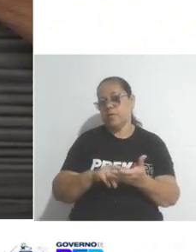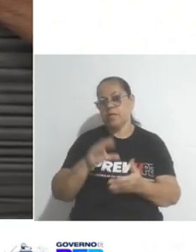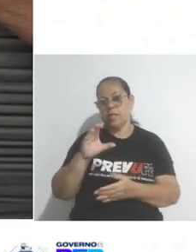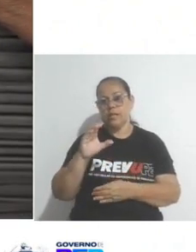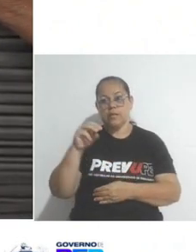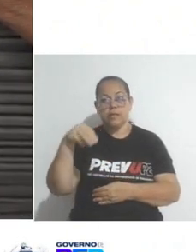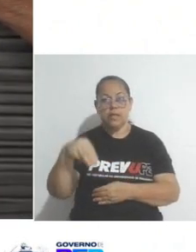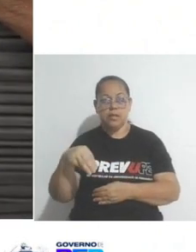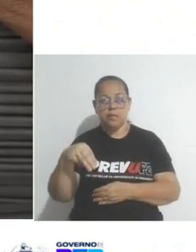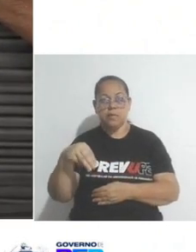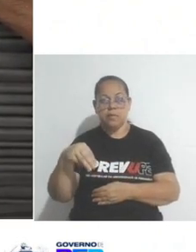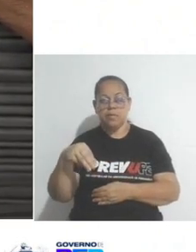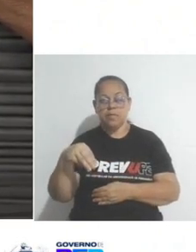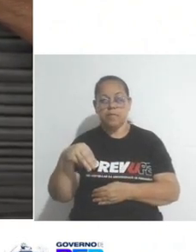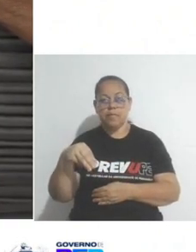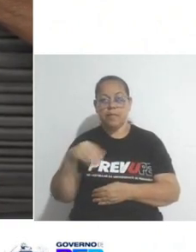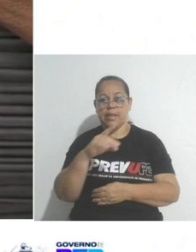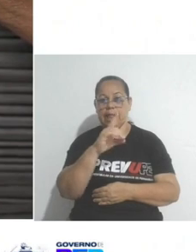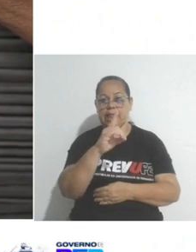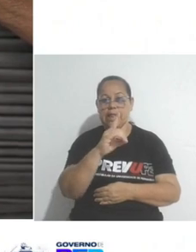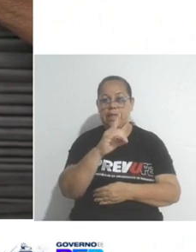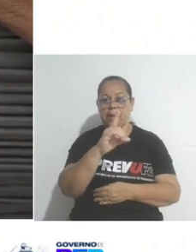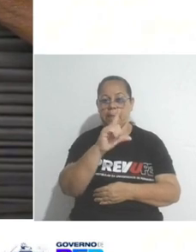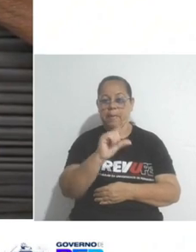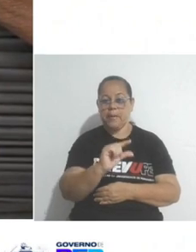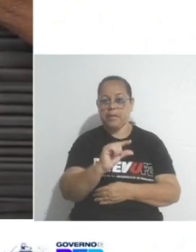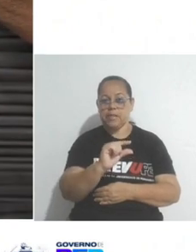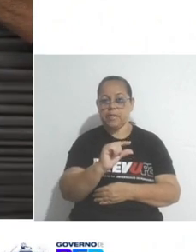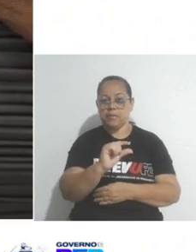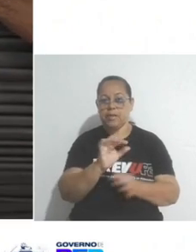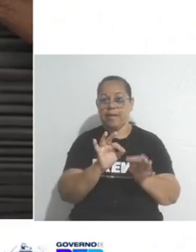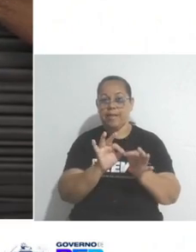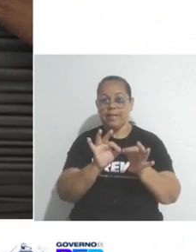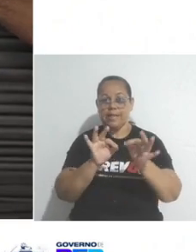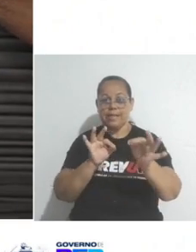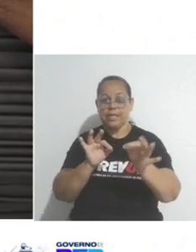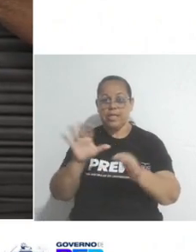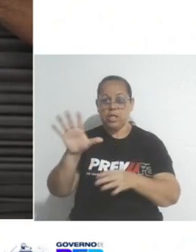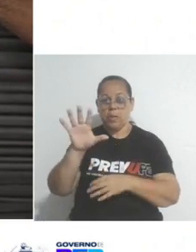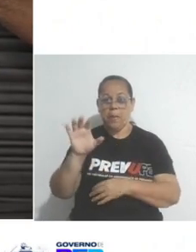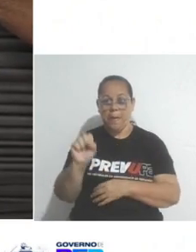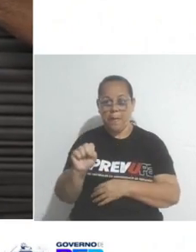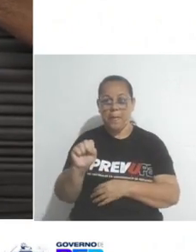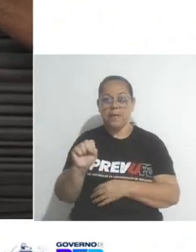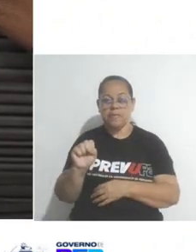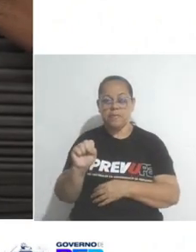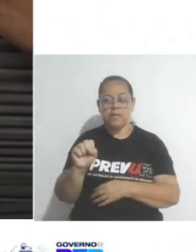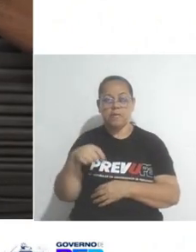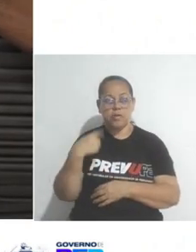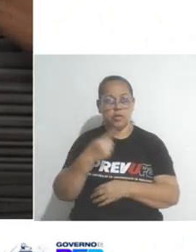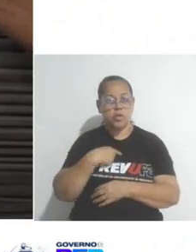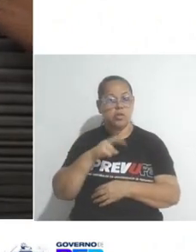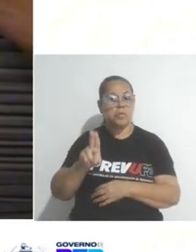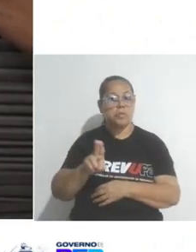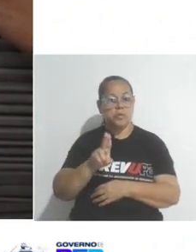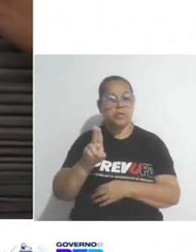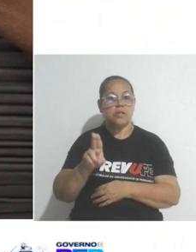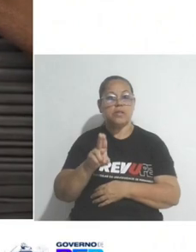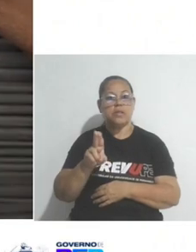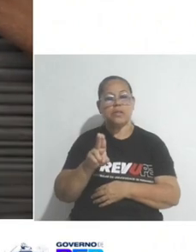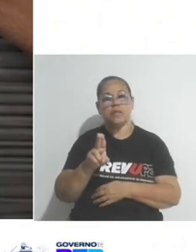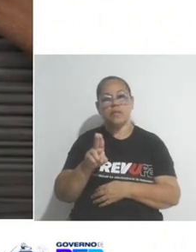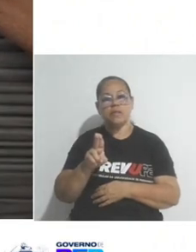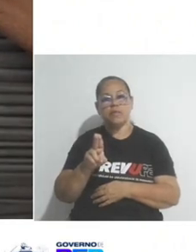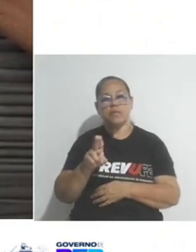então o dzinho que é a distância no meu mapa aquele que nós estamos usando como base vai